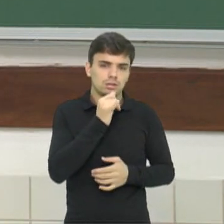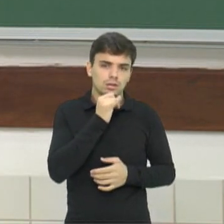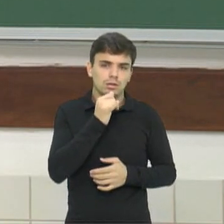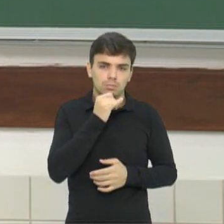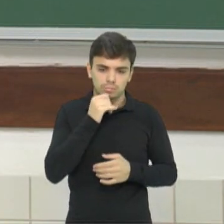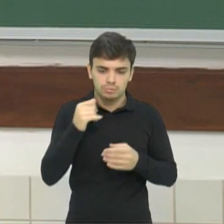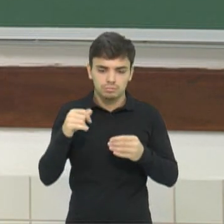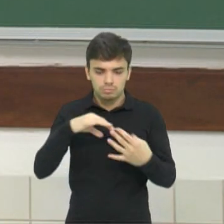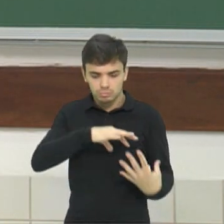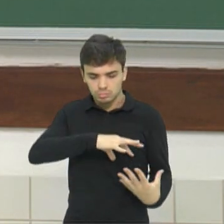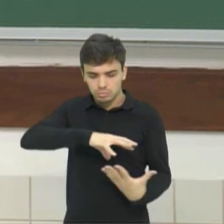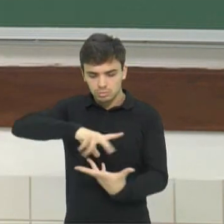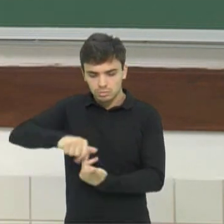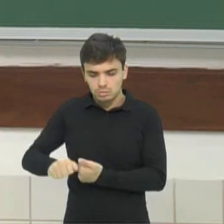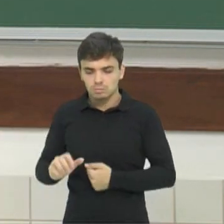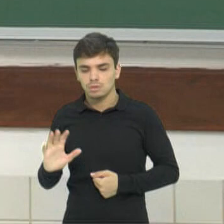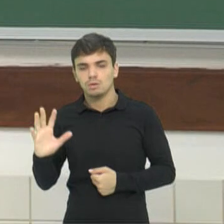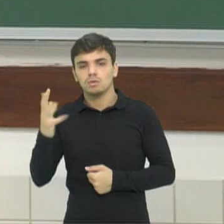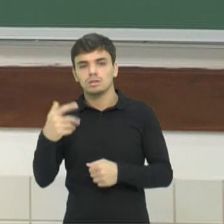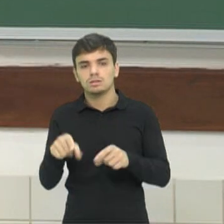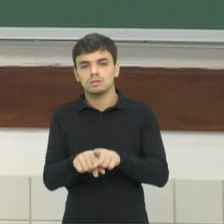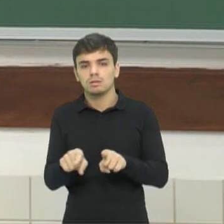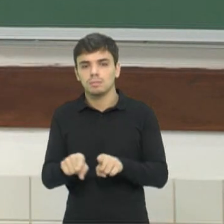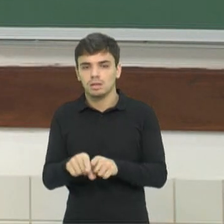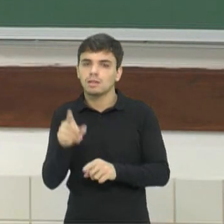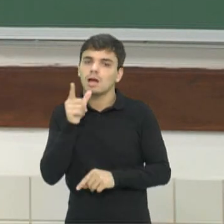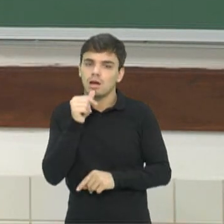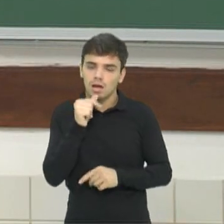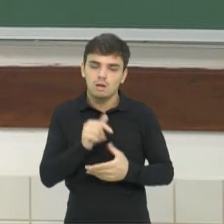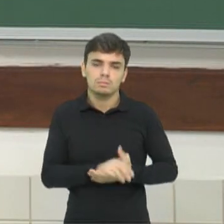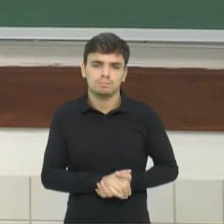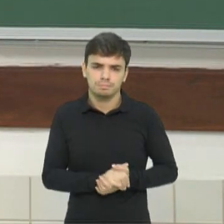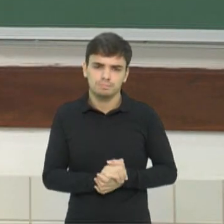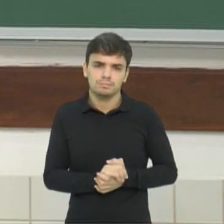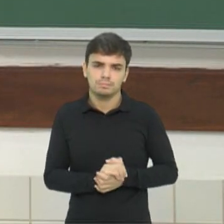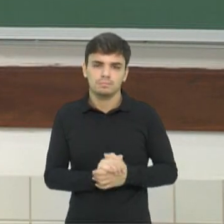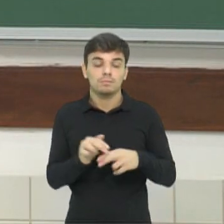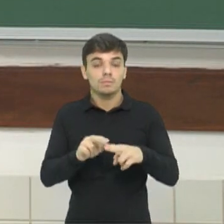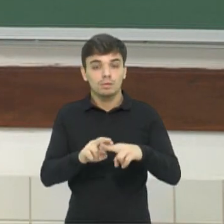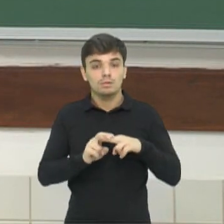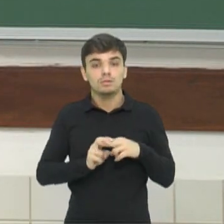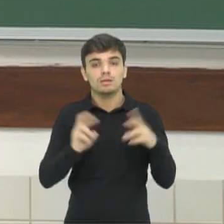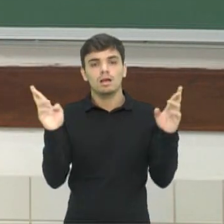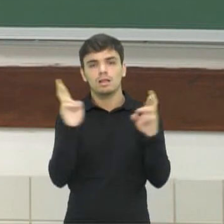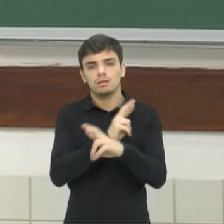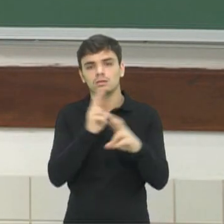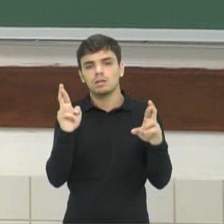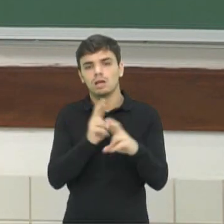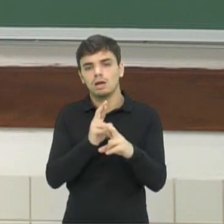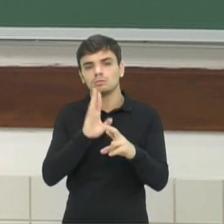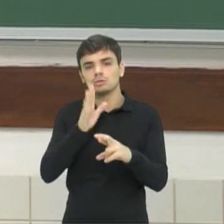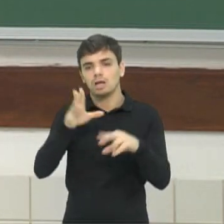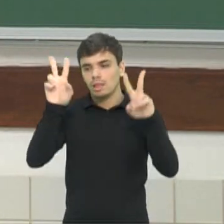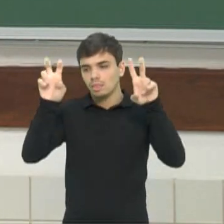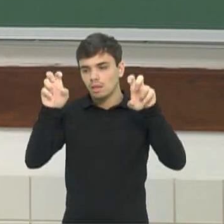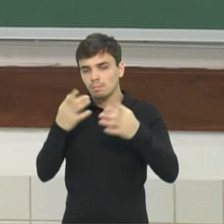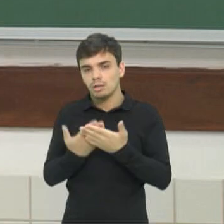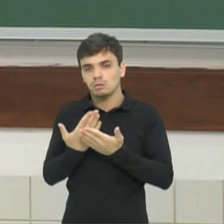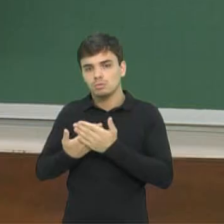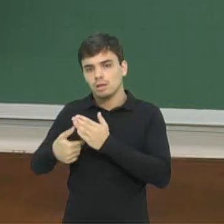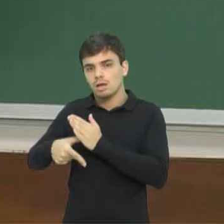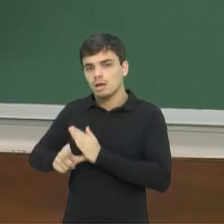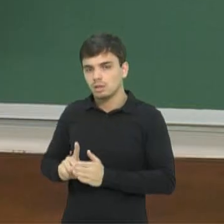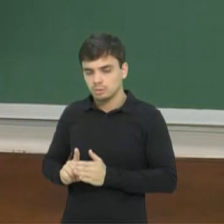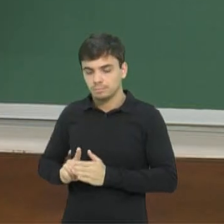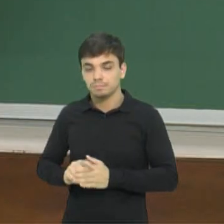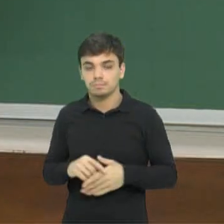mas isso ocorre também em ecossistemas aquáticos. Então está tudo relacionado a coisas que a gente já estudou, certo? Então vamos lá para a nossa